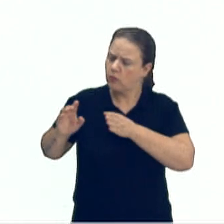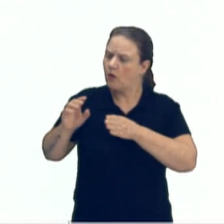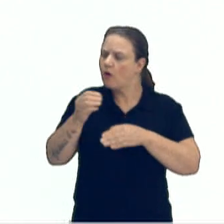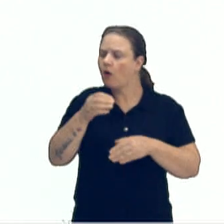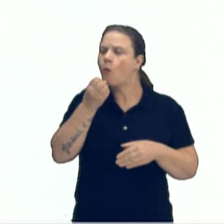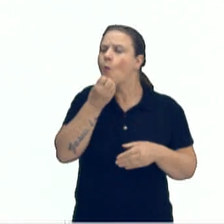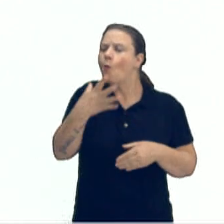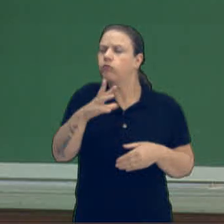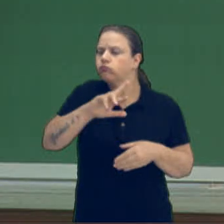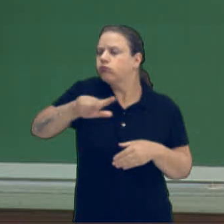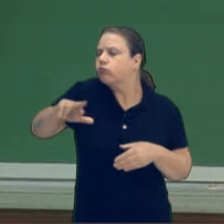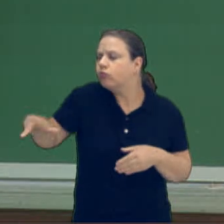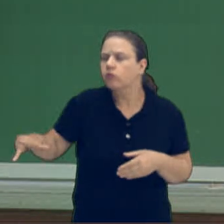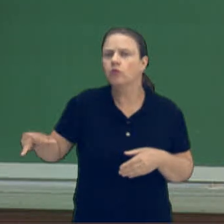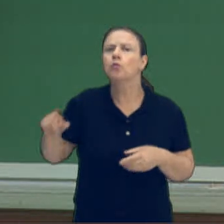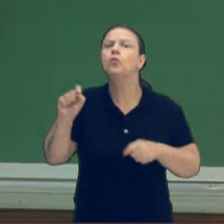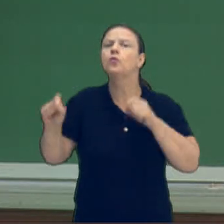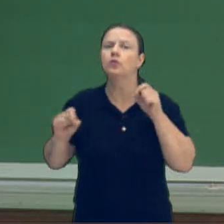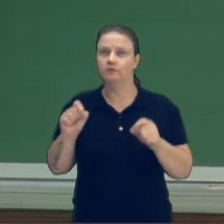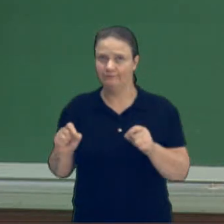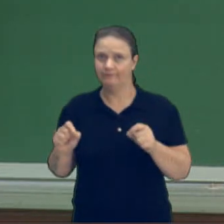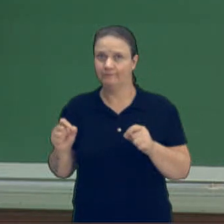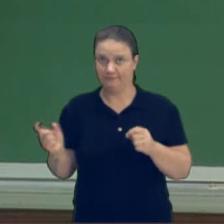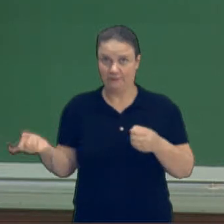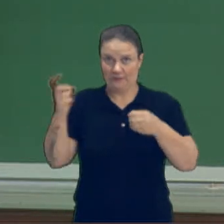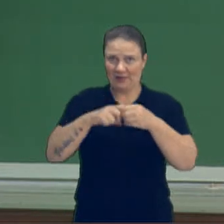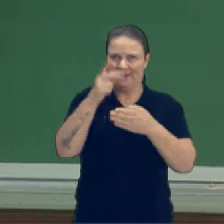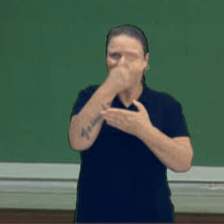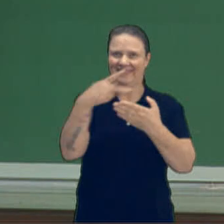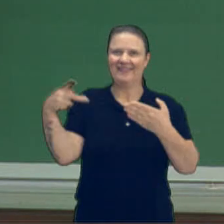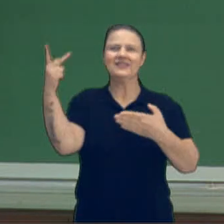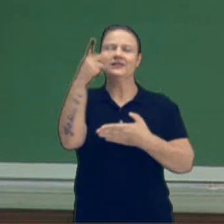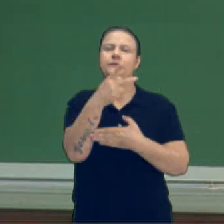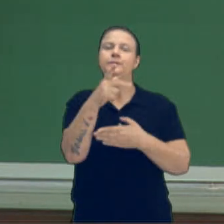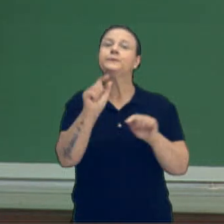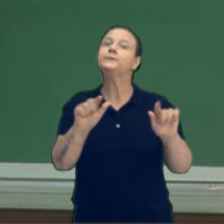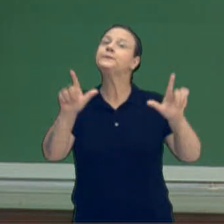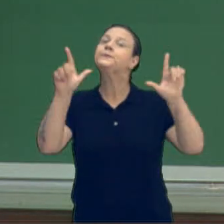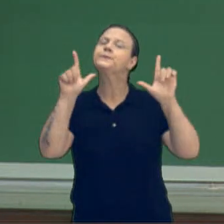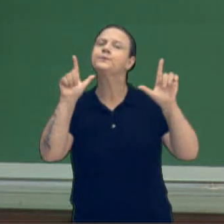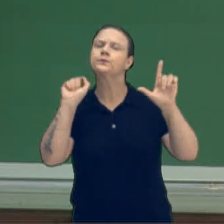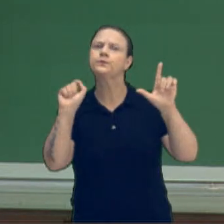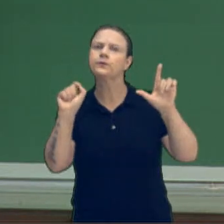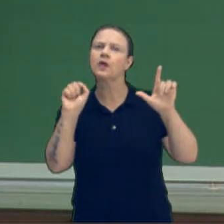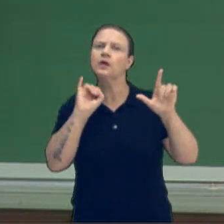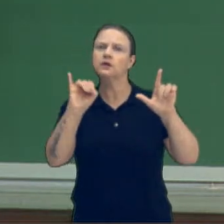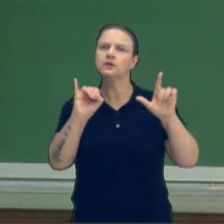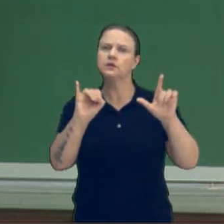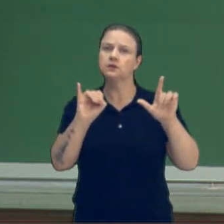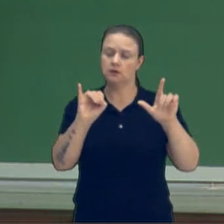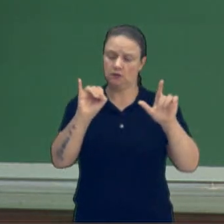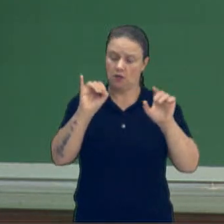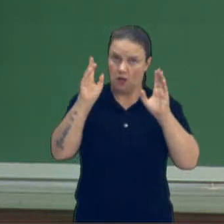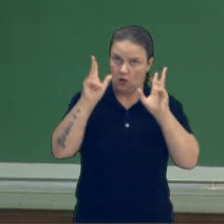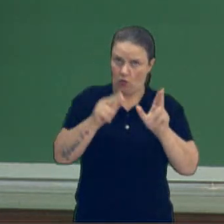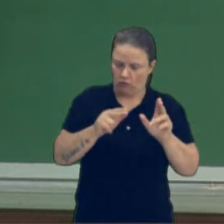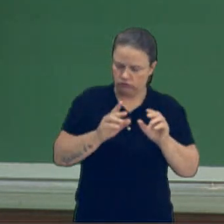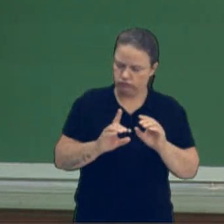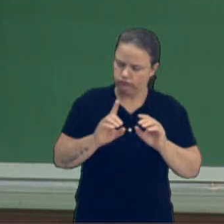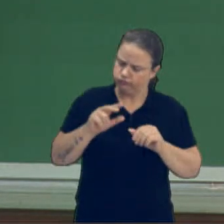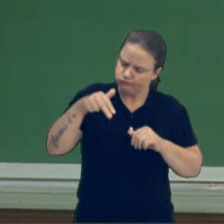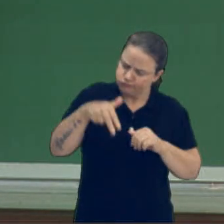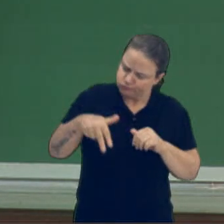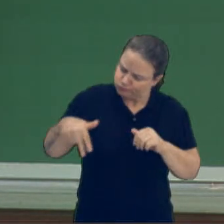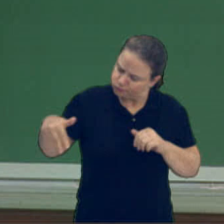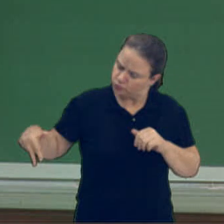sendo beneficiado? Então, vamos voltar um pouquinho lá para o nosso desenho. Se todos eles, então, saíssem do mesmo ponto, certo? Qual deles